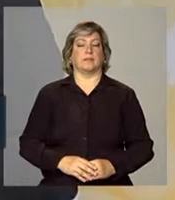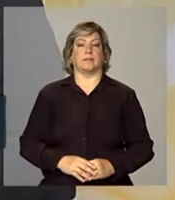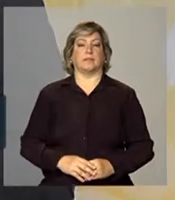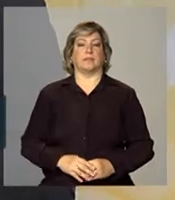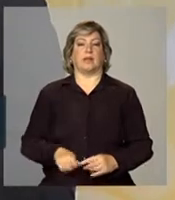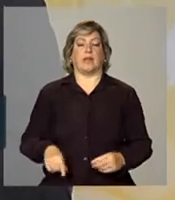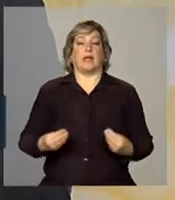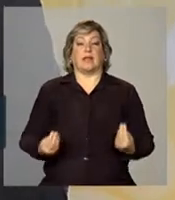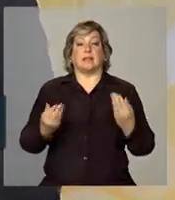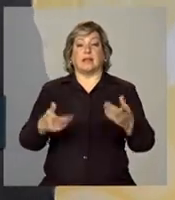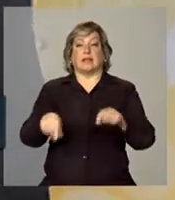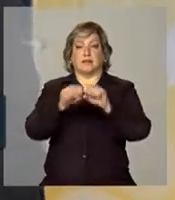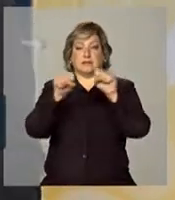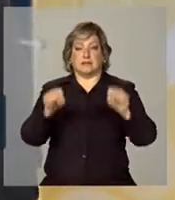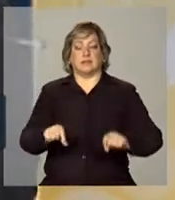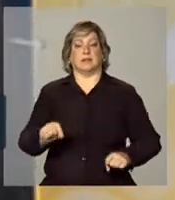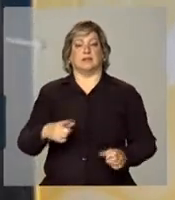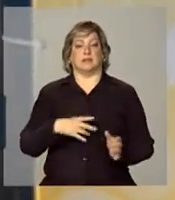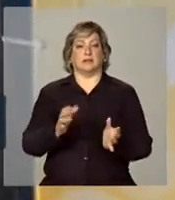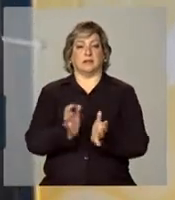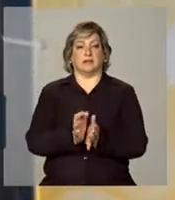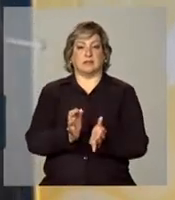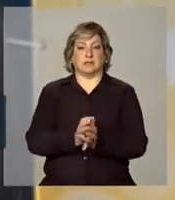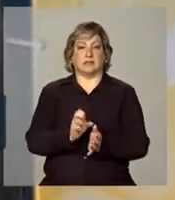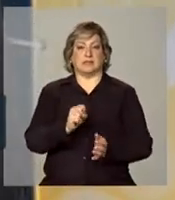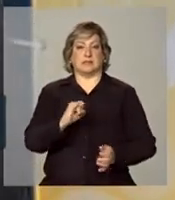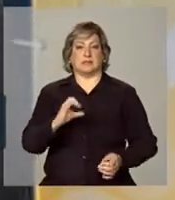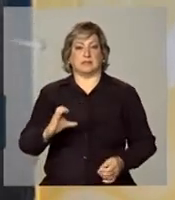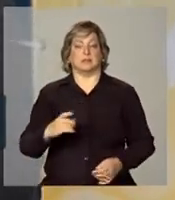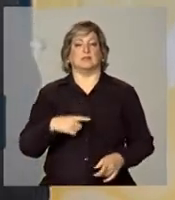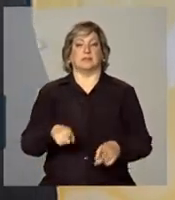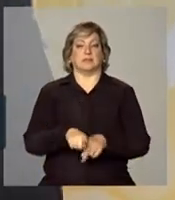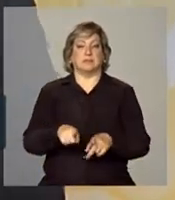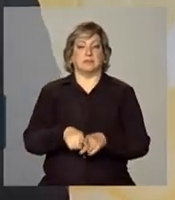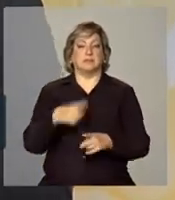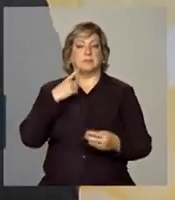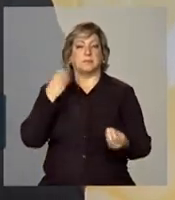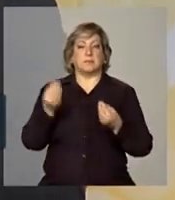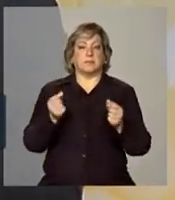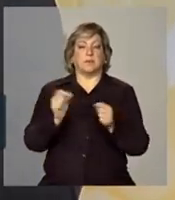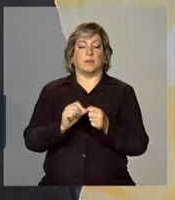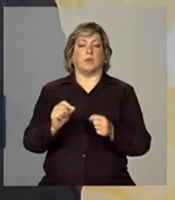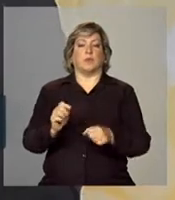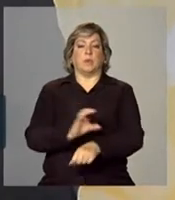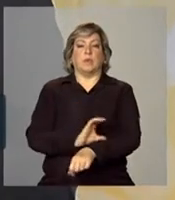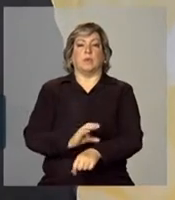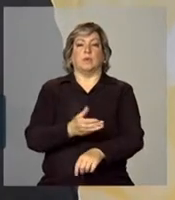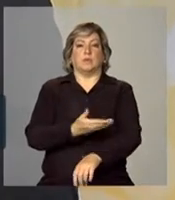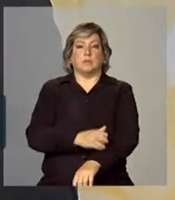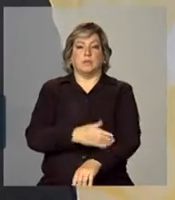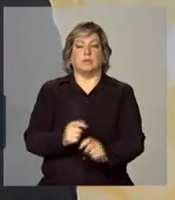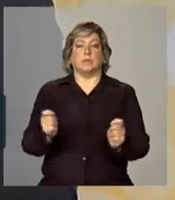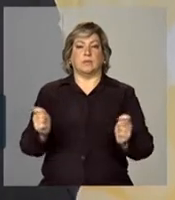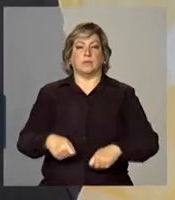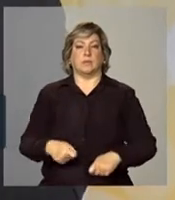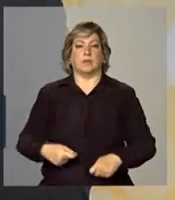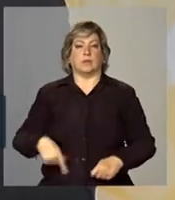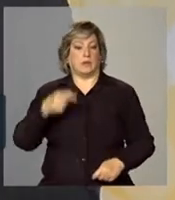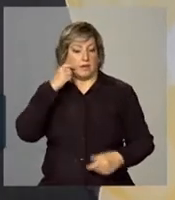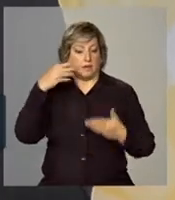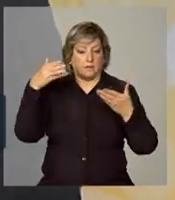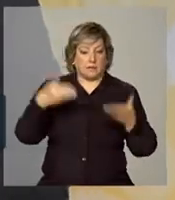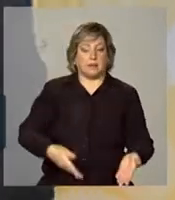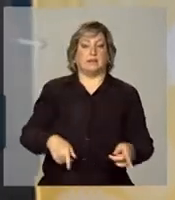do sistema, do código-fonte do ESIC, de elaboração de cursos de capacitação, disponibilização de cursos de capacitação presencial